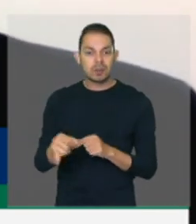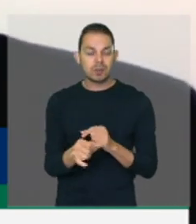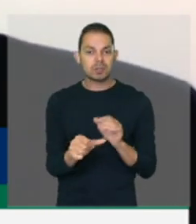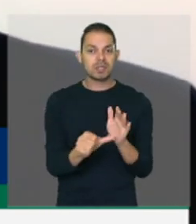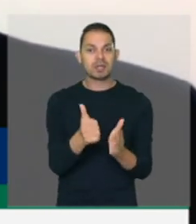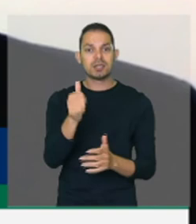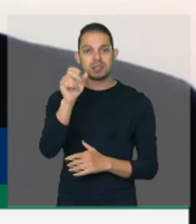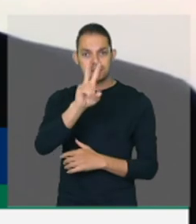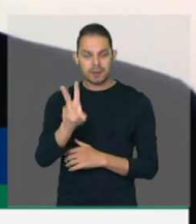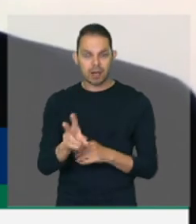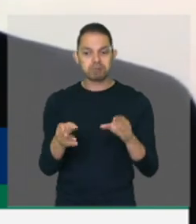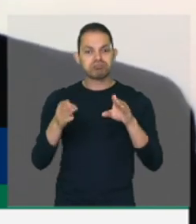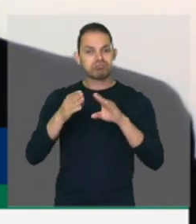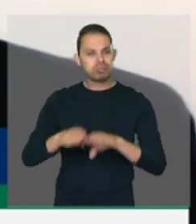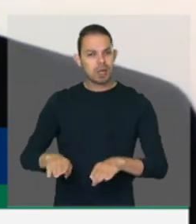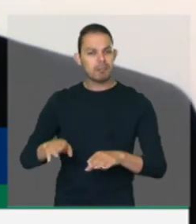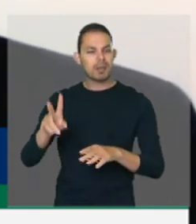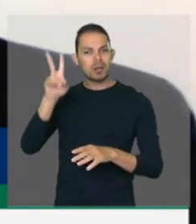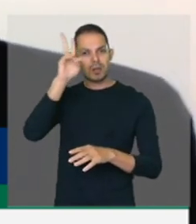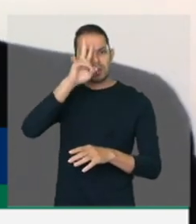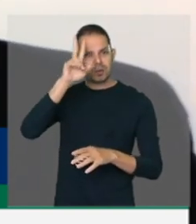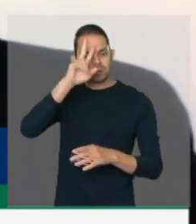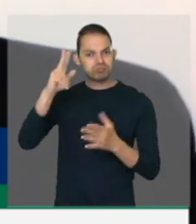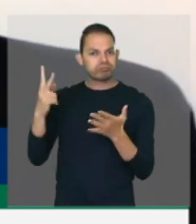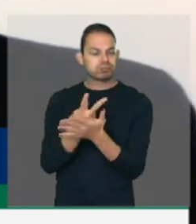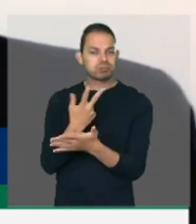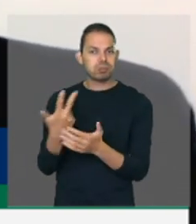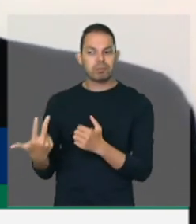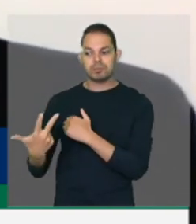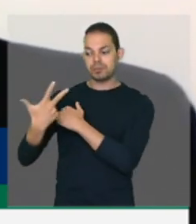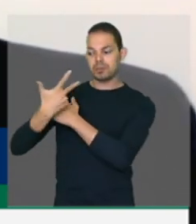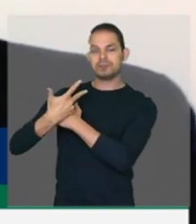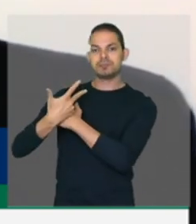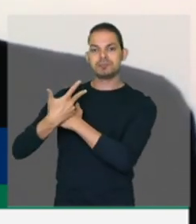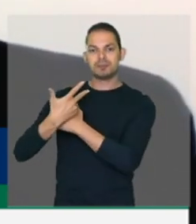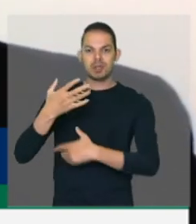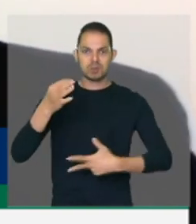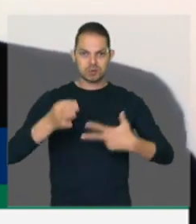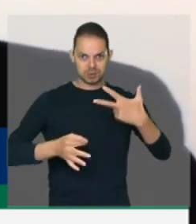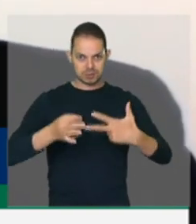um reparo histórico desse episódio promovido pelo Judiciário.